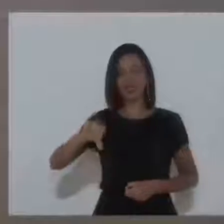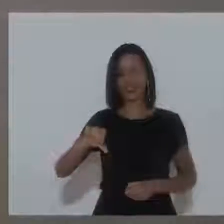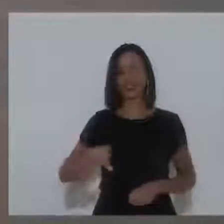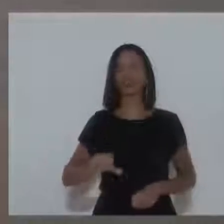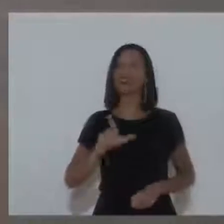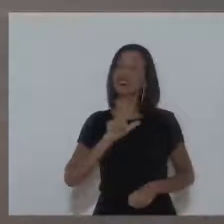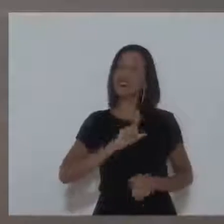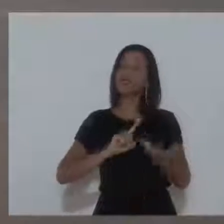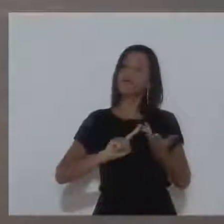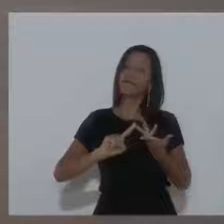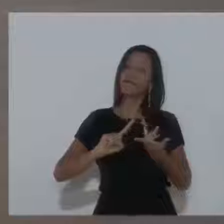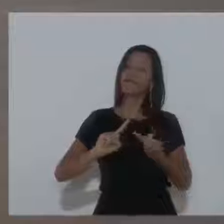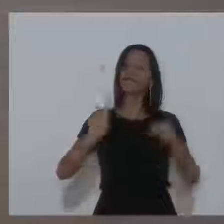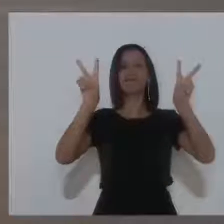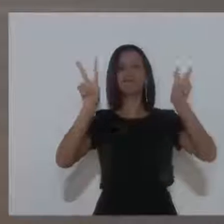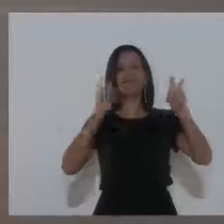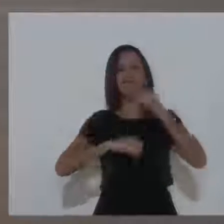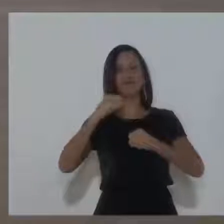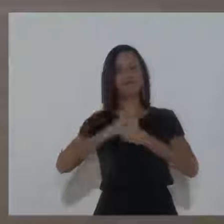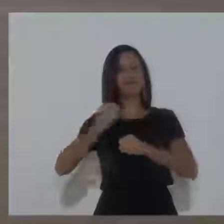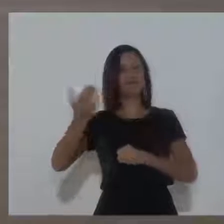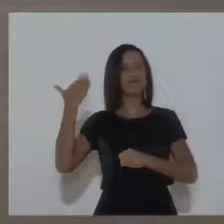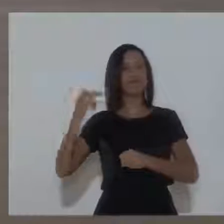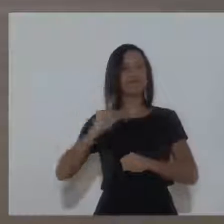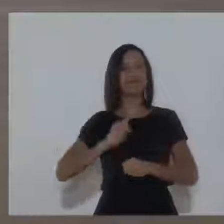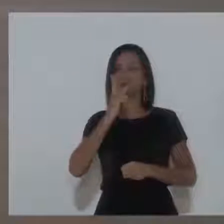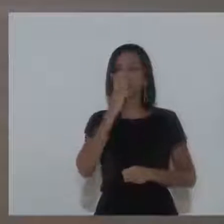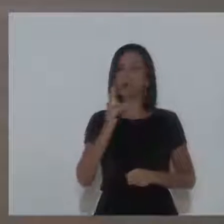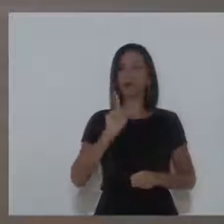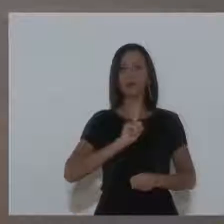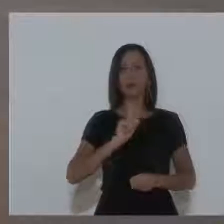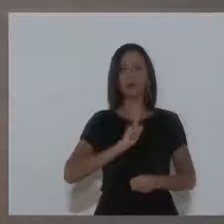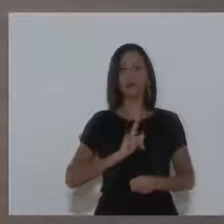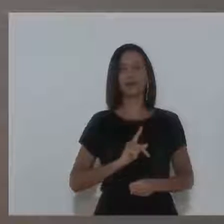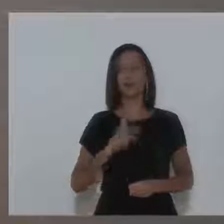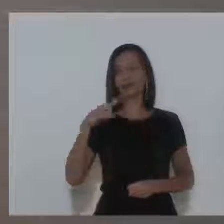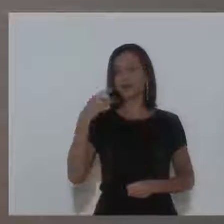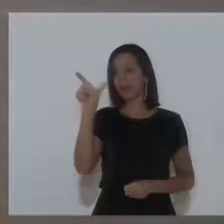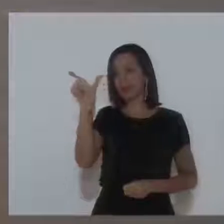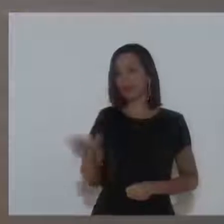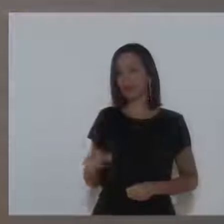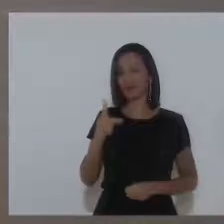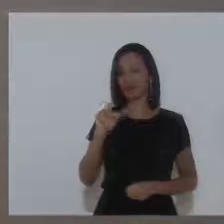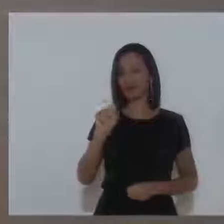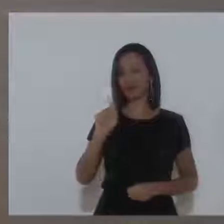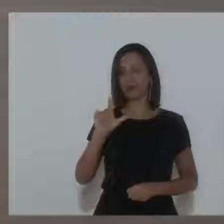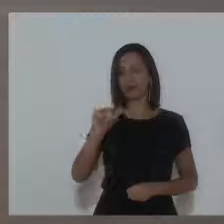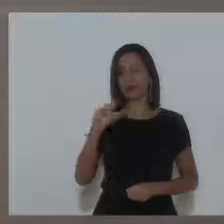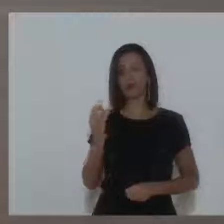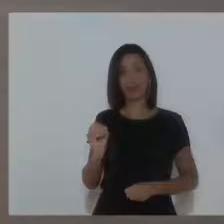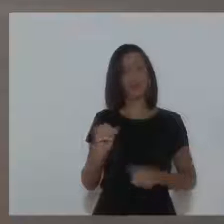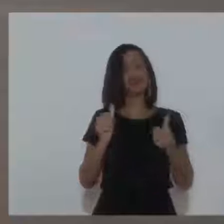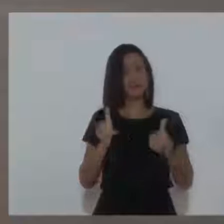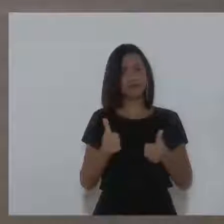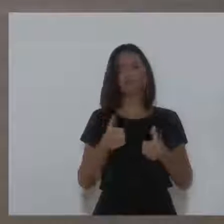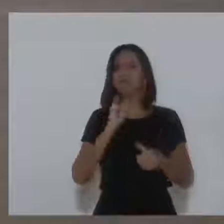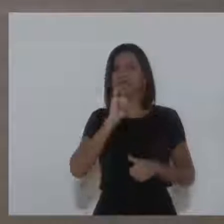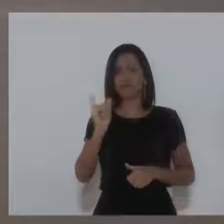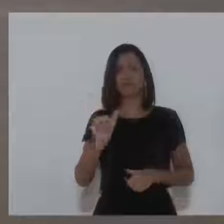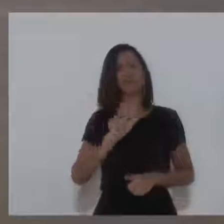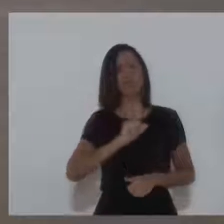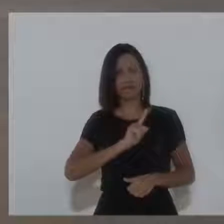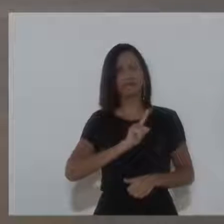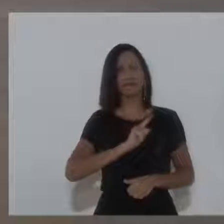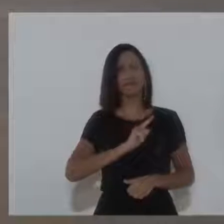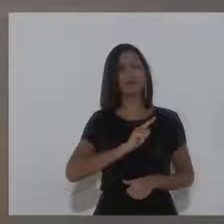nós, no ano passado, ficou muito pendente, né, o vereador Paulinho, o Marcos Ferraz, falou muito bem aqui que o